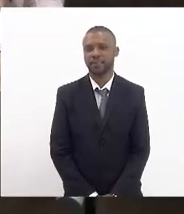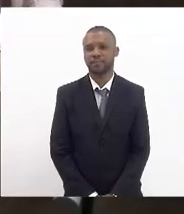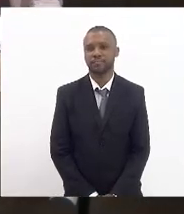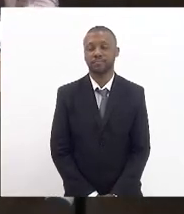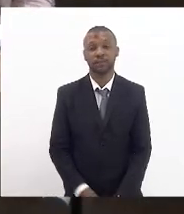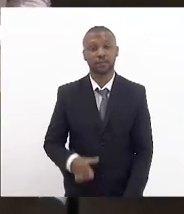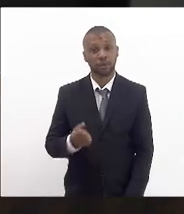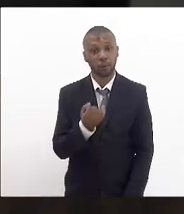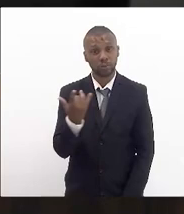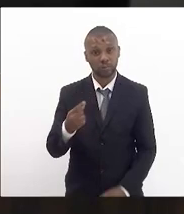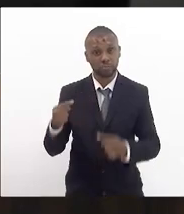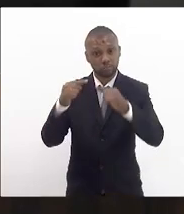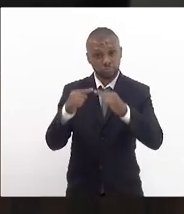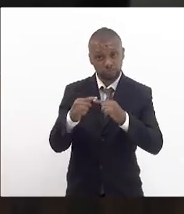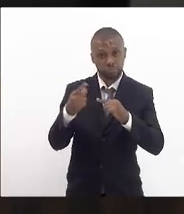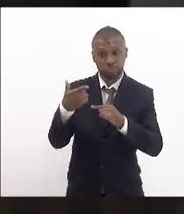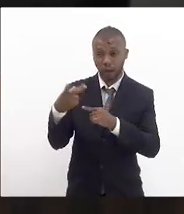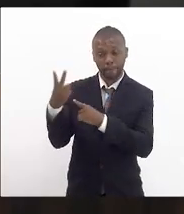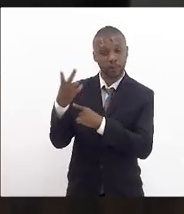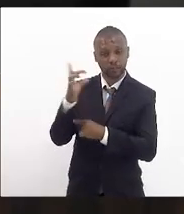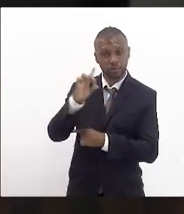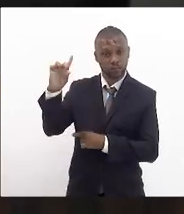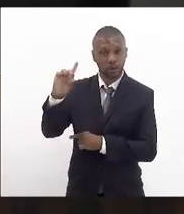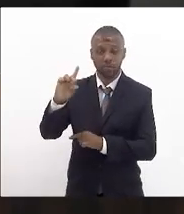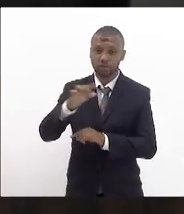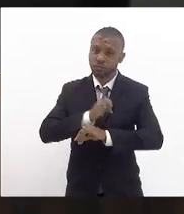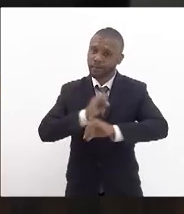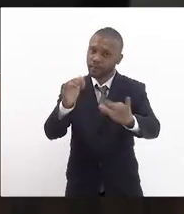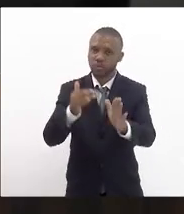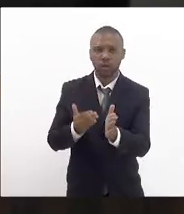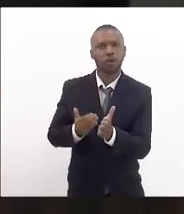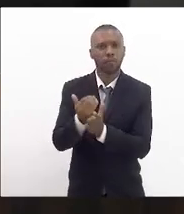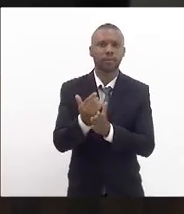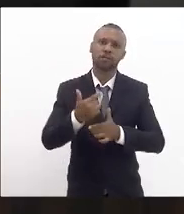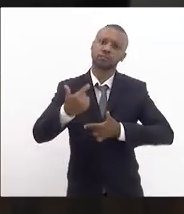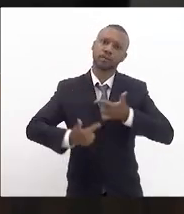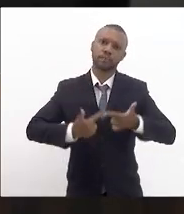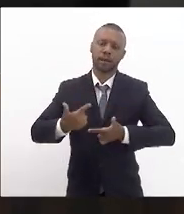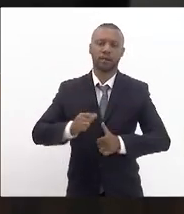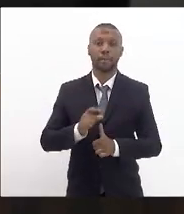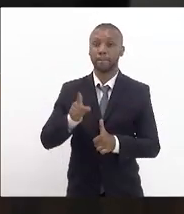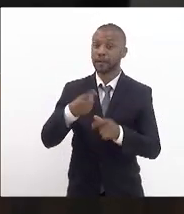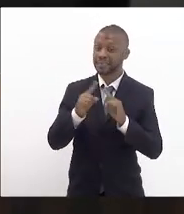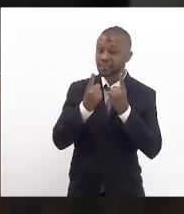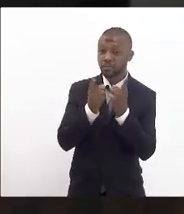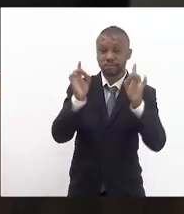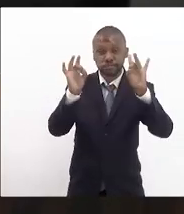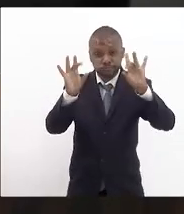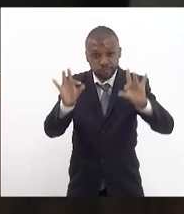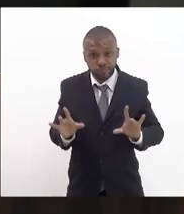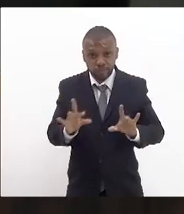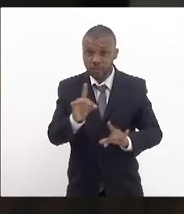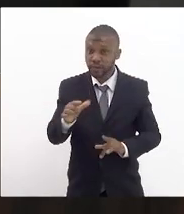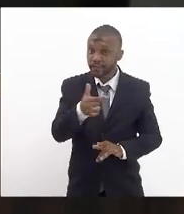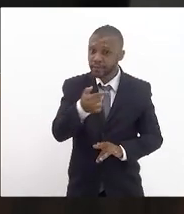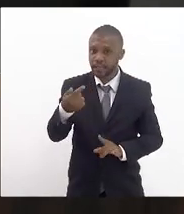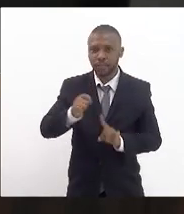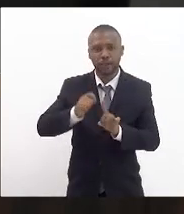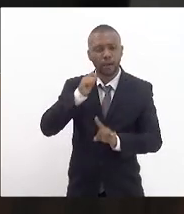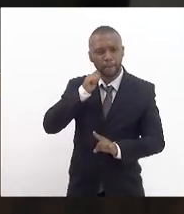Havendo número legal e sobre a proteção de Deus, iniciamos os nossos trabalhos. Está aberta a primeira sessão extraordinária do dia 27